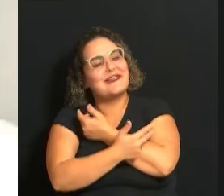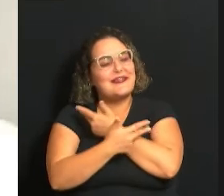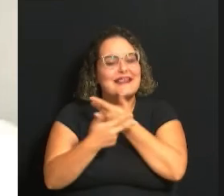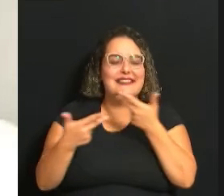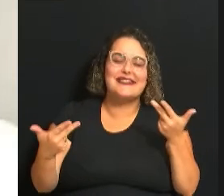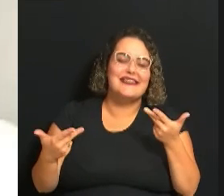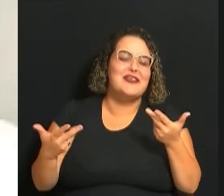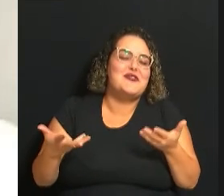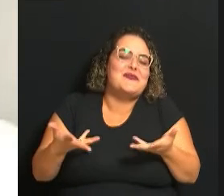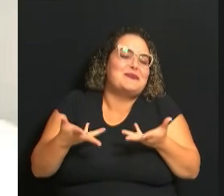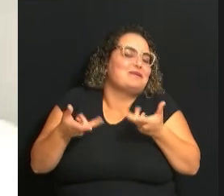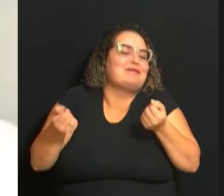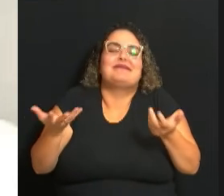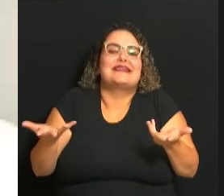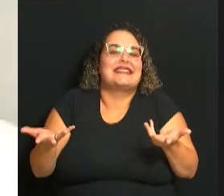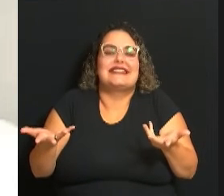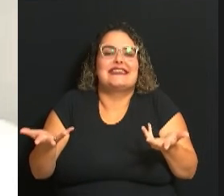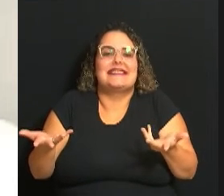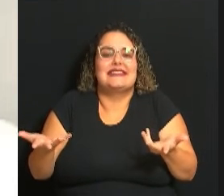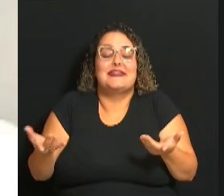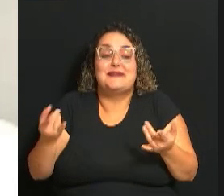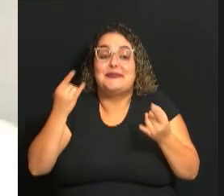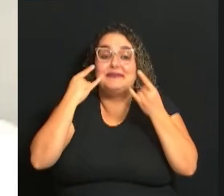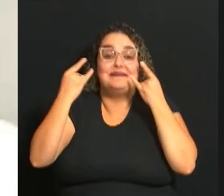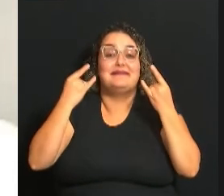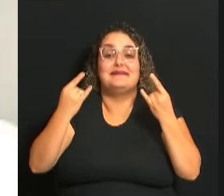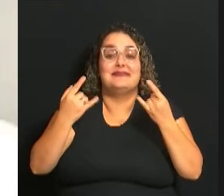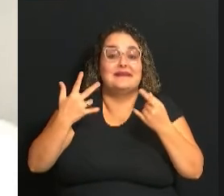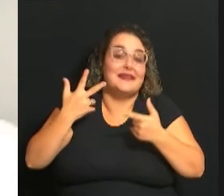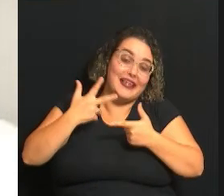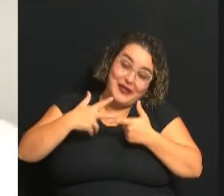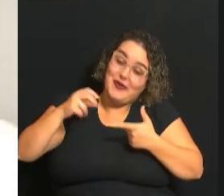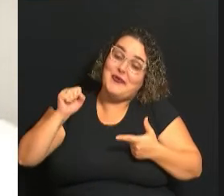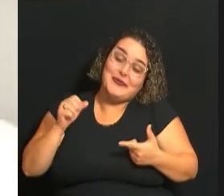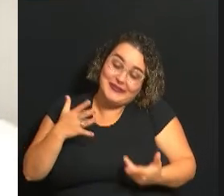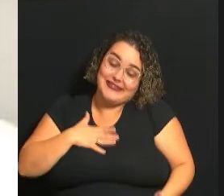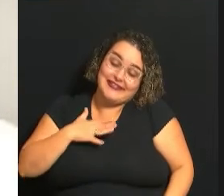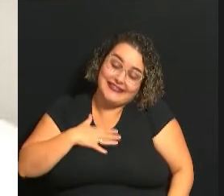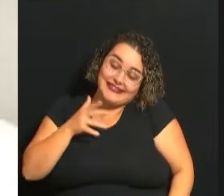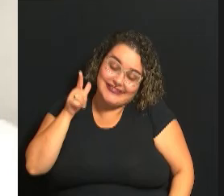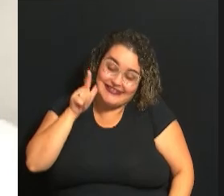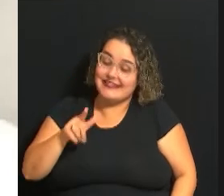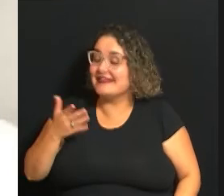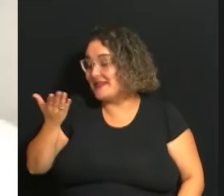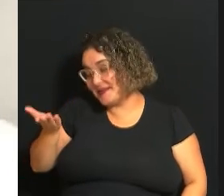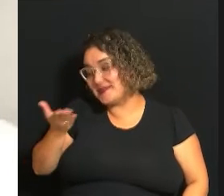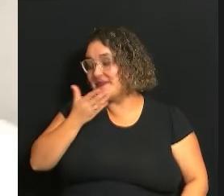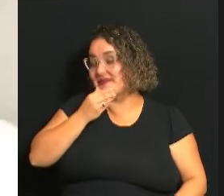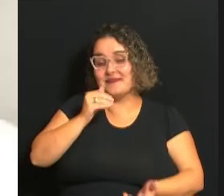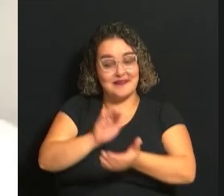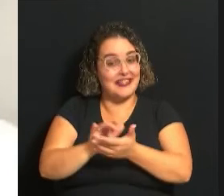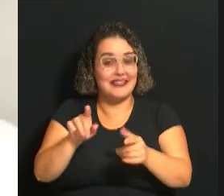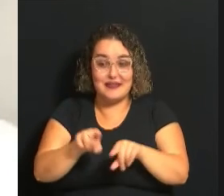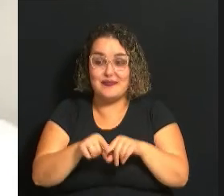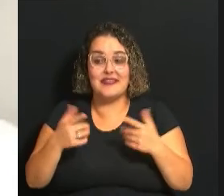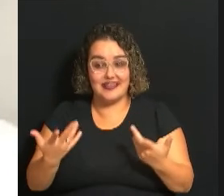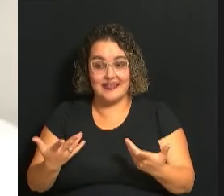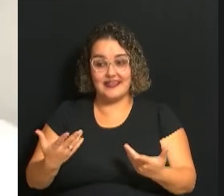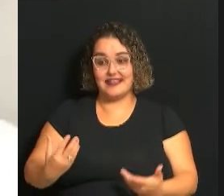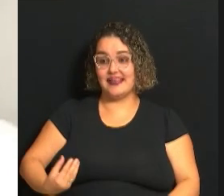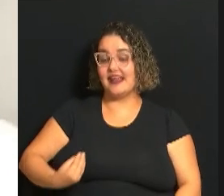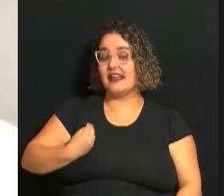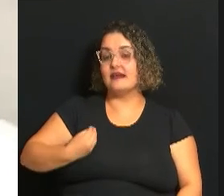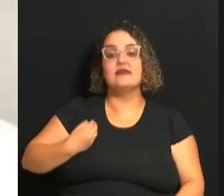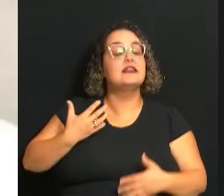Foi uma das coisas que eu acho que eu encantei e conquistei o meu marido também. E eu acho que eu procuro levar a vida com muita